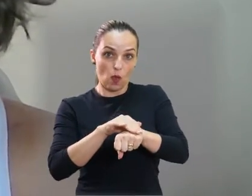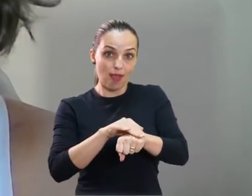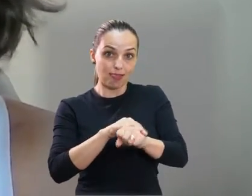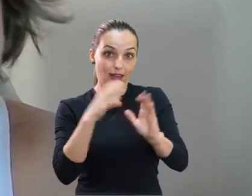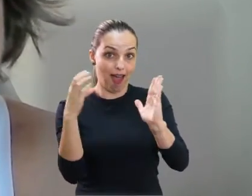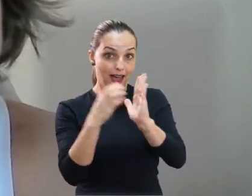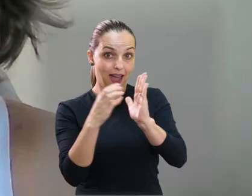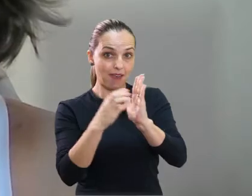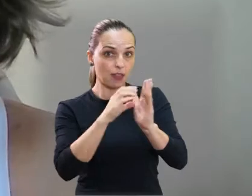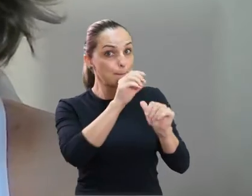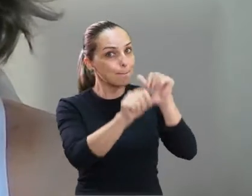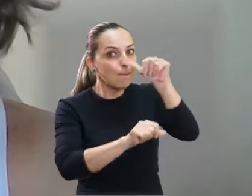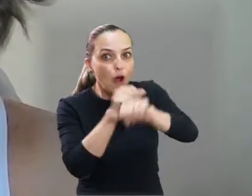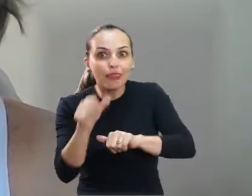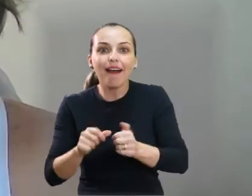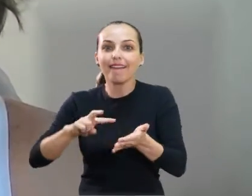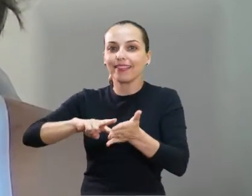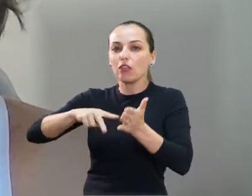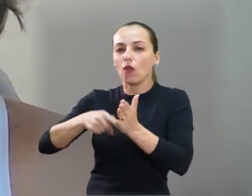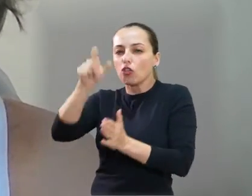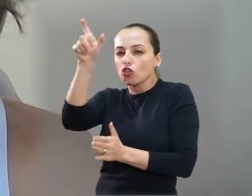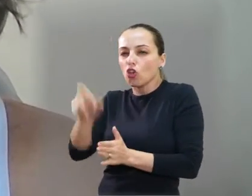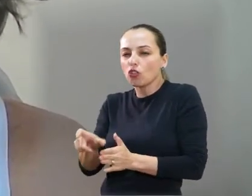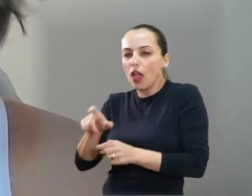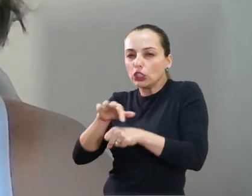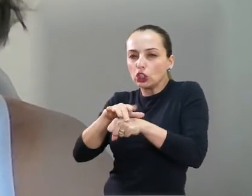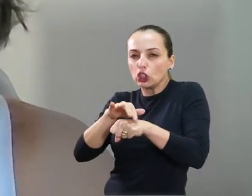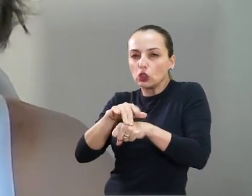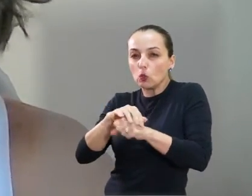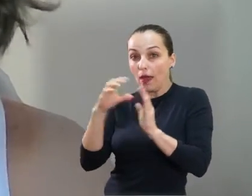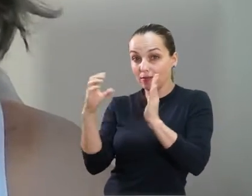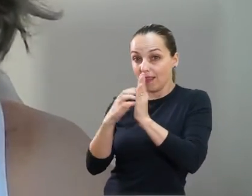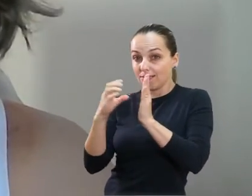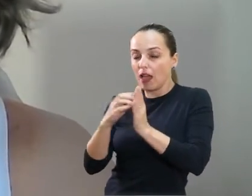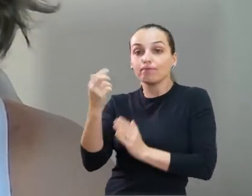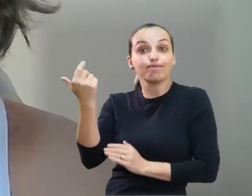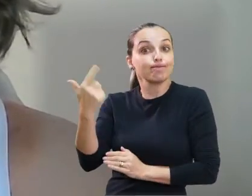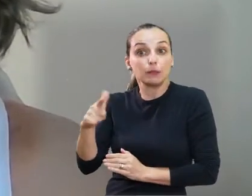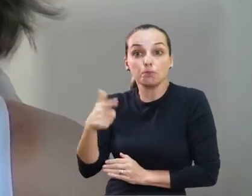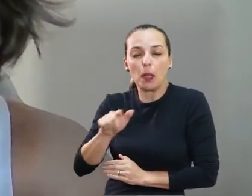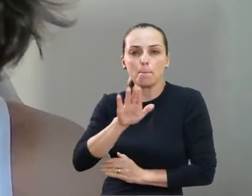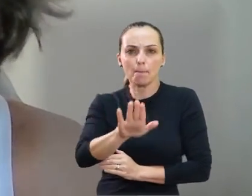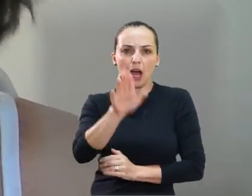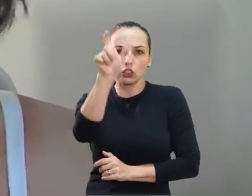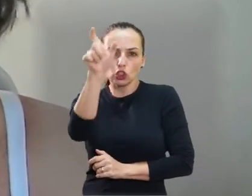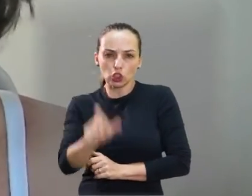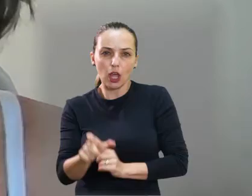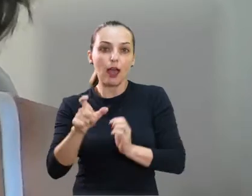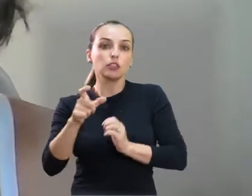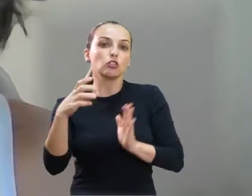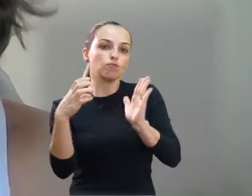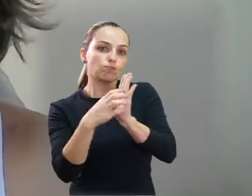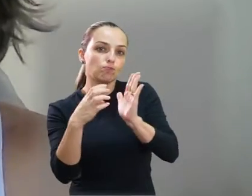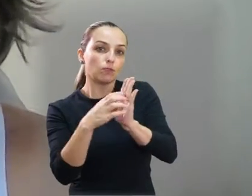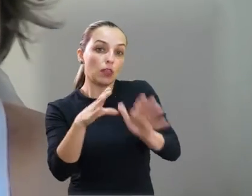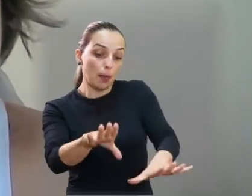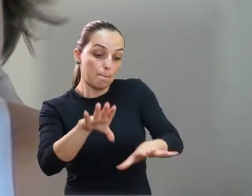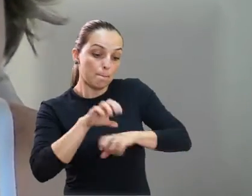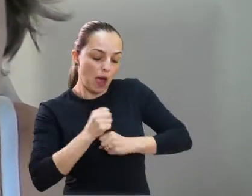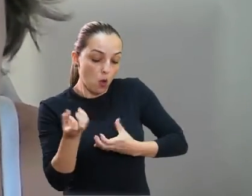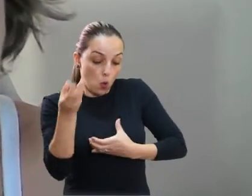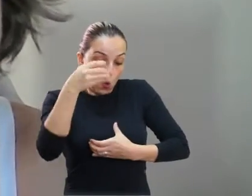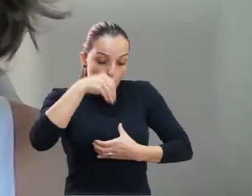nós enxergávamos antigamente, hoje não existe. É mais difícil encontrarmos pessoas doentes e sim